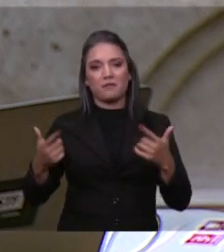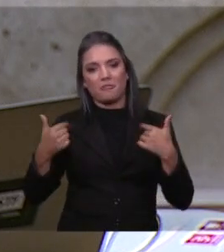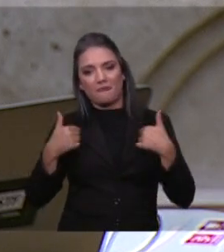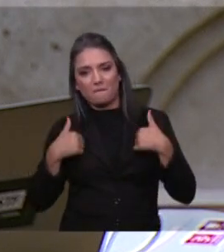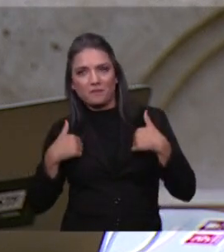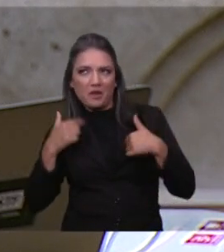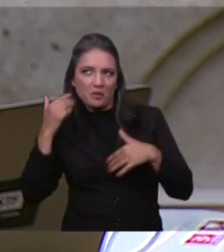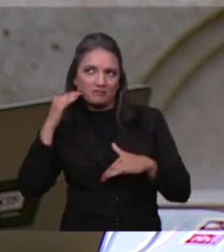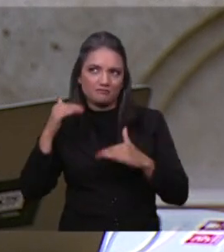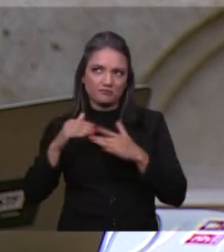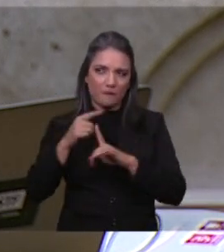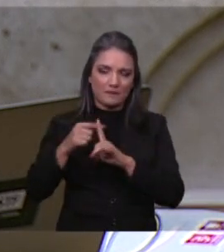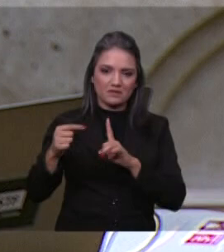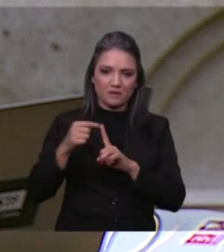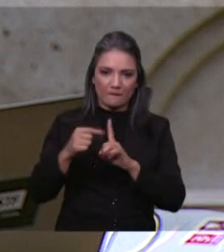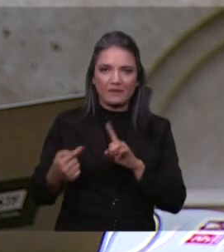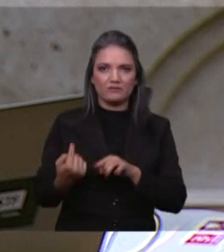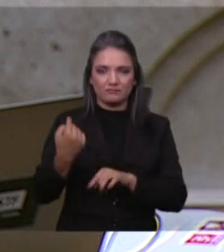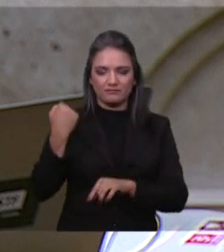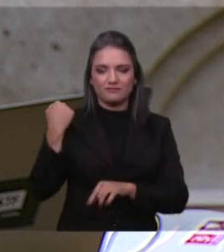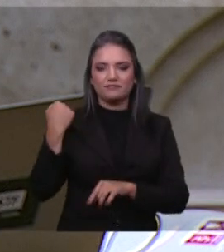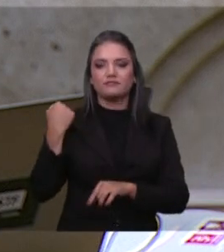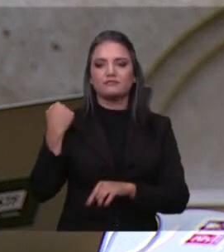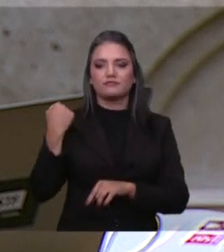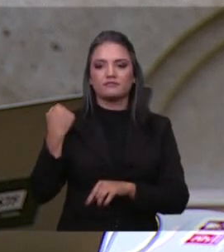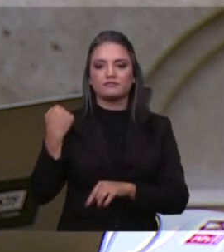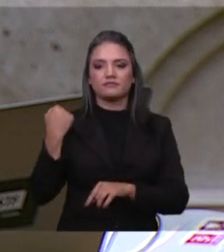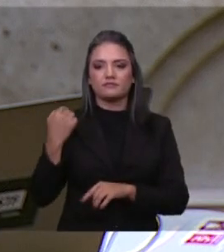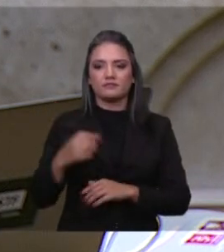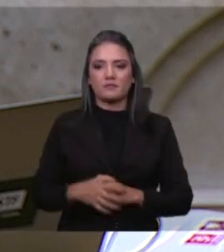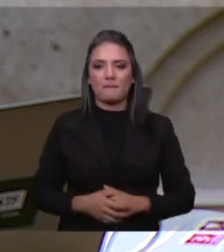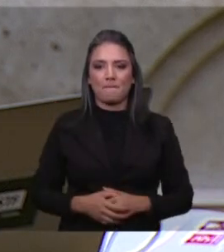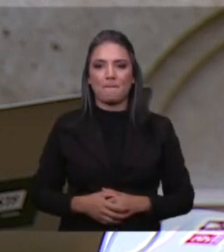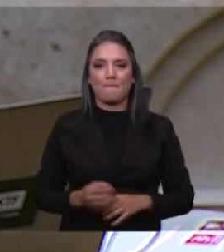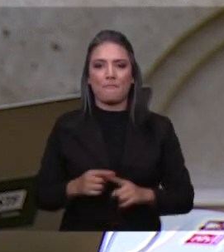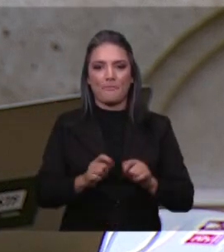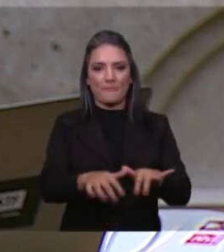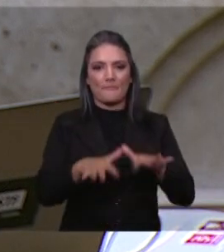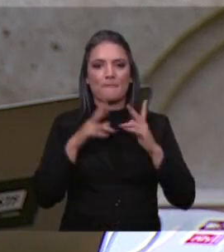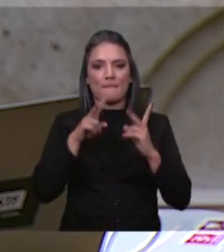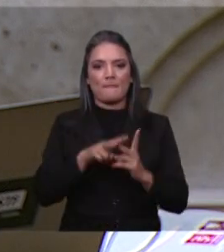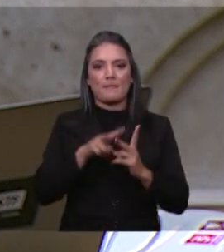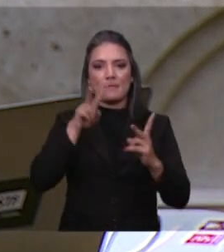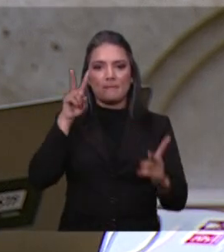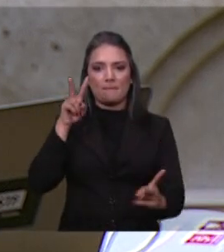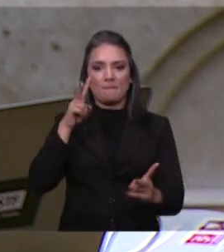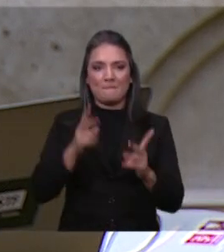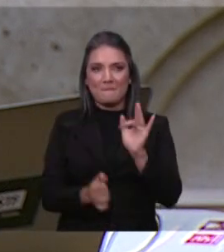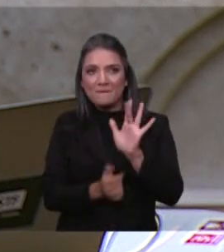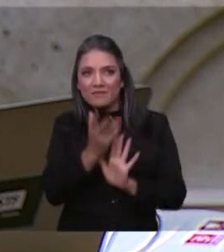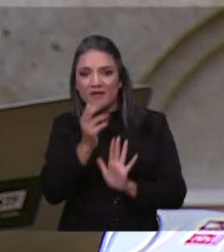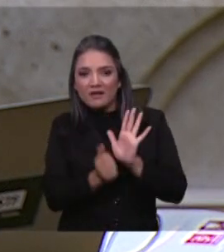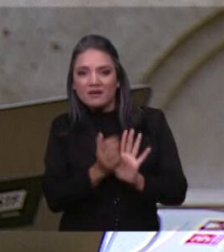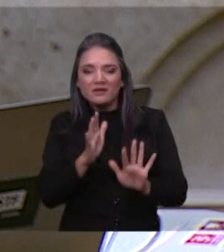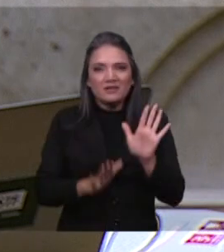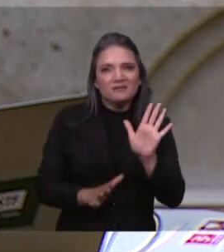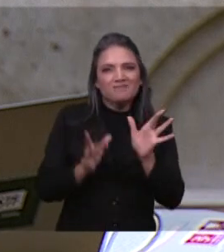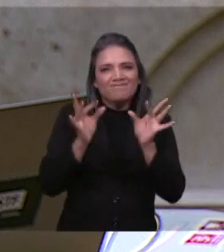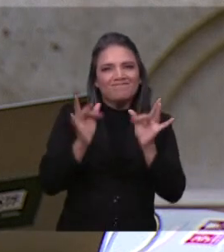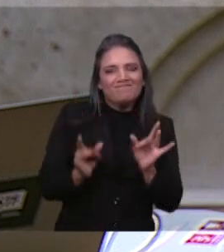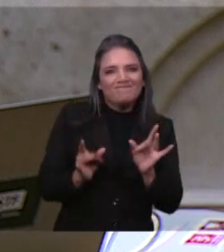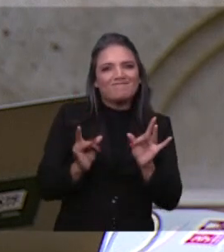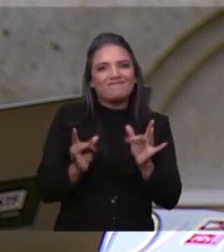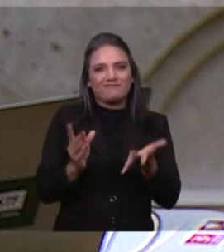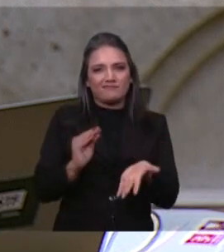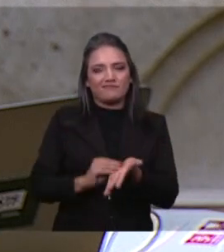parcialmente acompanhado, Vossa Excelência, porque no plenário virtual, no volume que tem sido, às vezes, algum detalhe escapa,